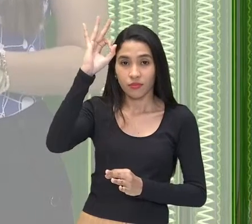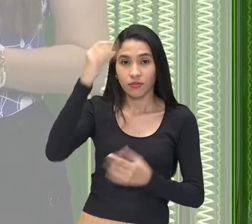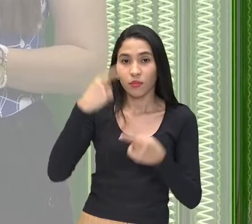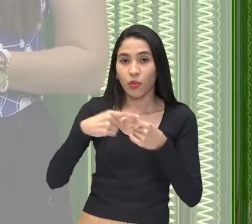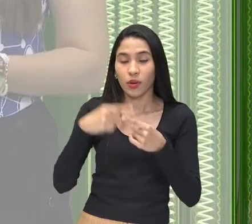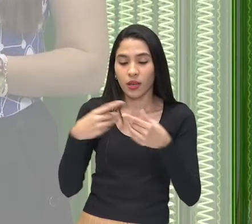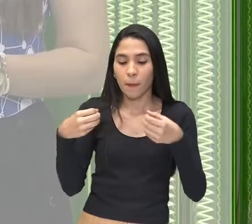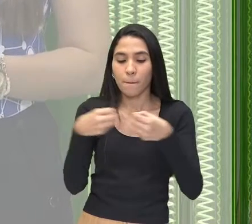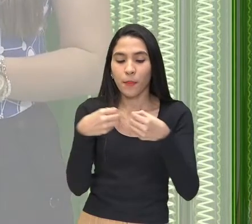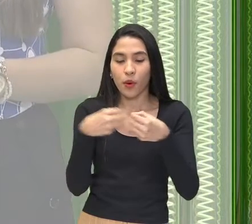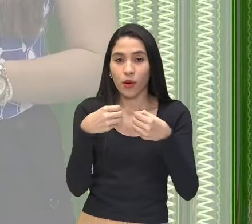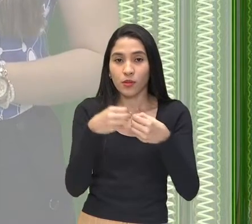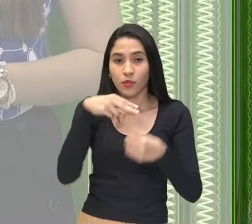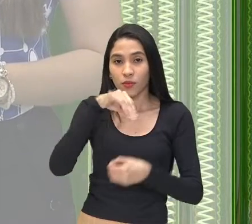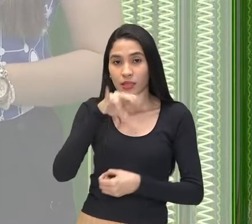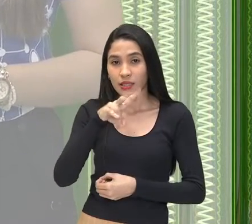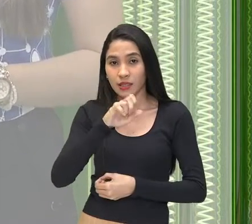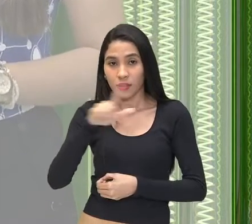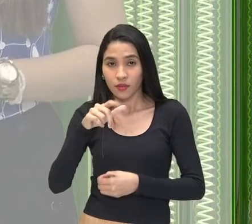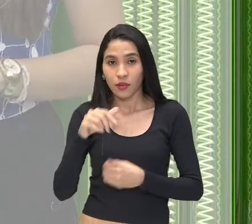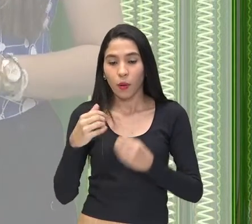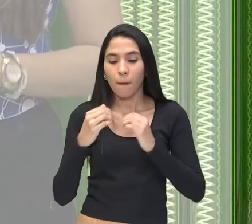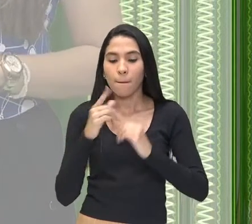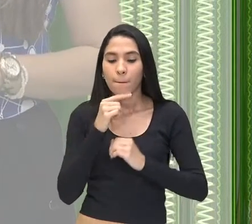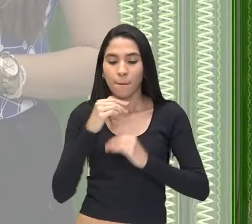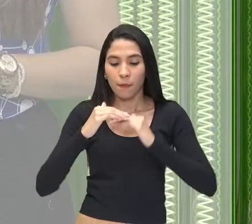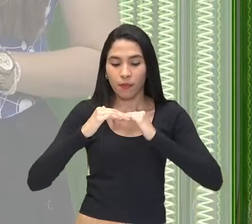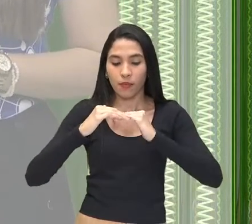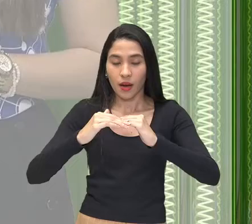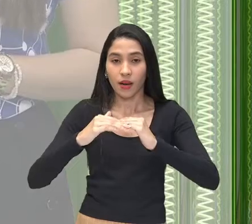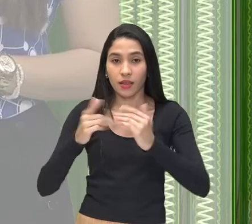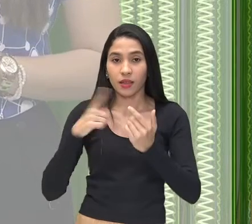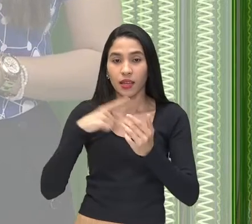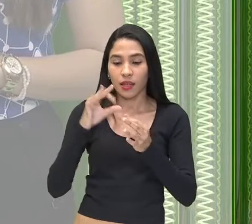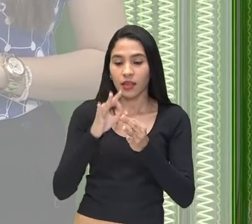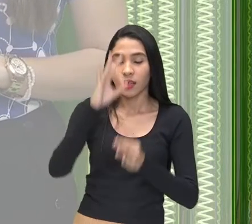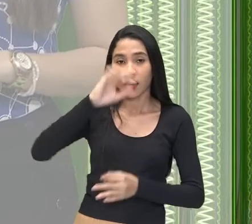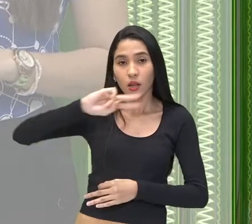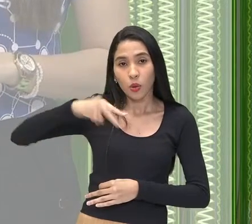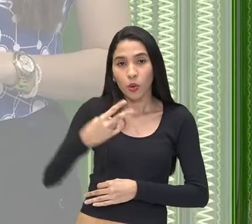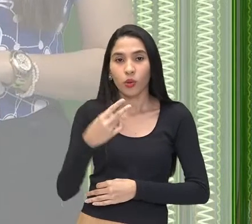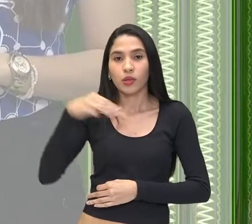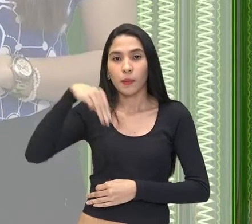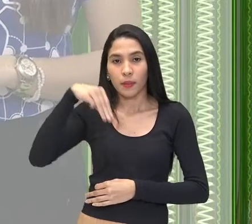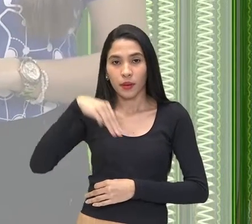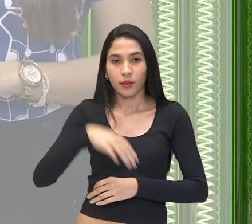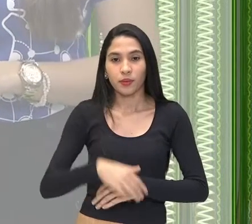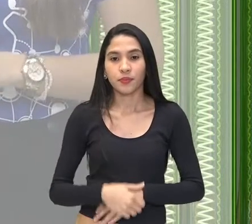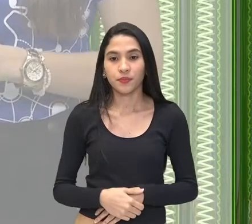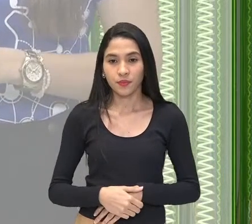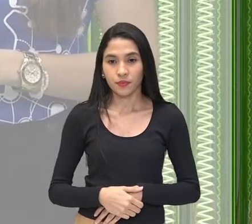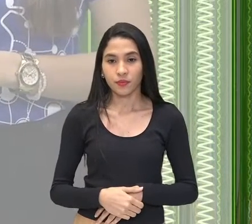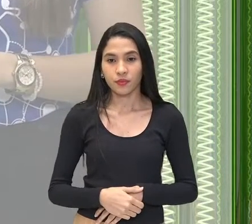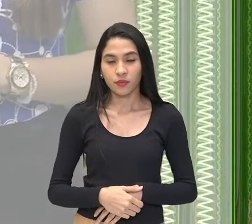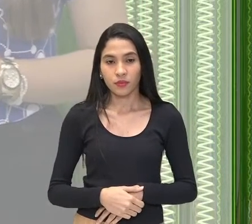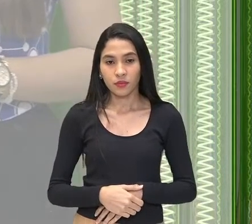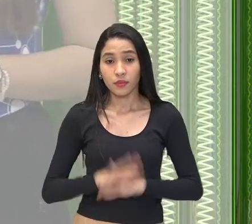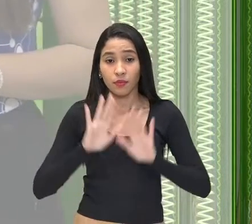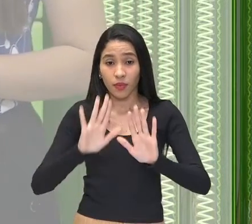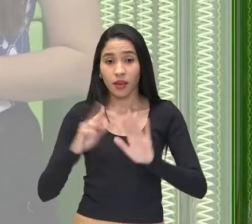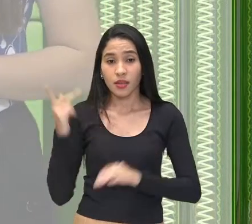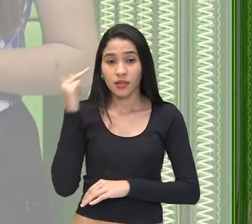está próximo ao nível do mar. Então, nós temos aqui uma altitude de 2 metros. Já São